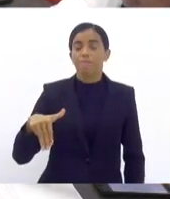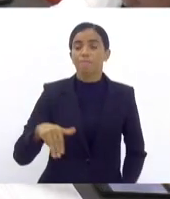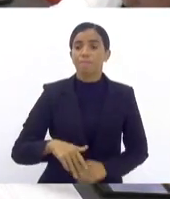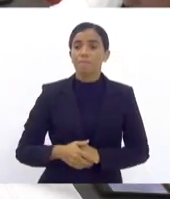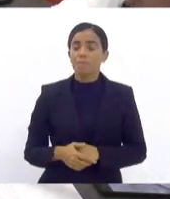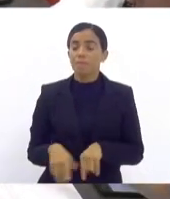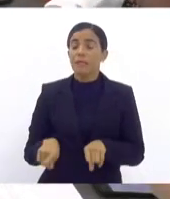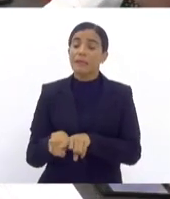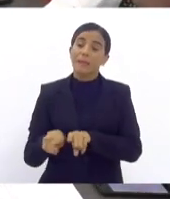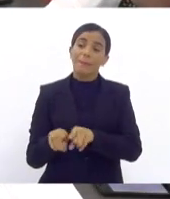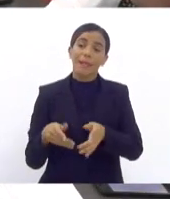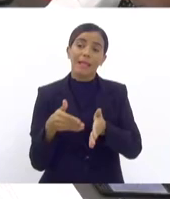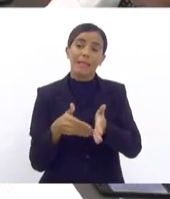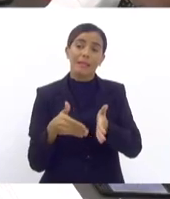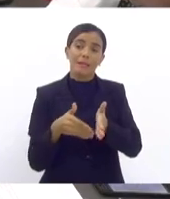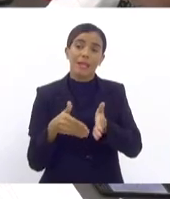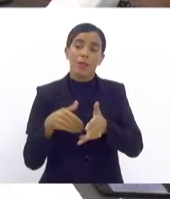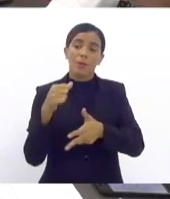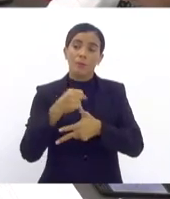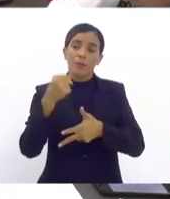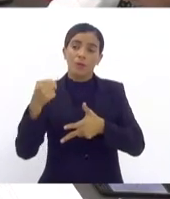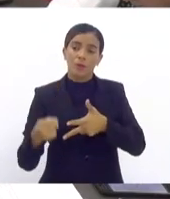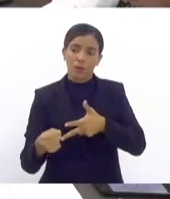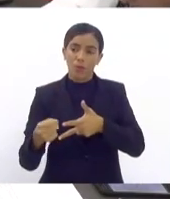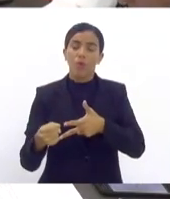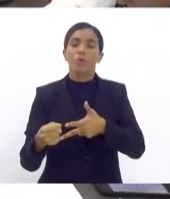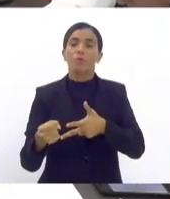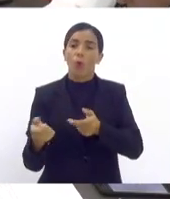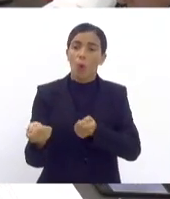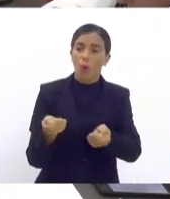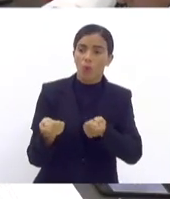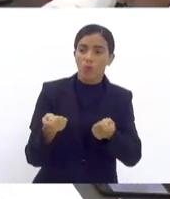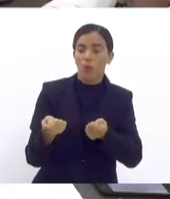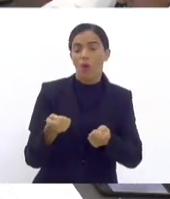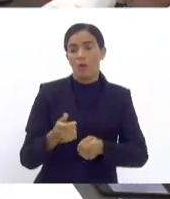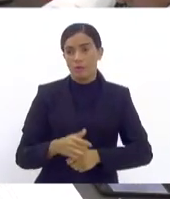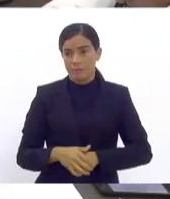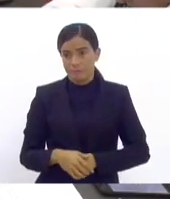para delimitar que o Poder Executivo regulamente a matéria.